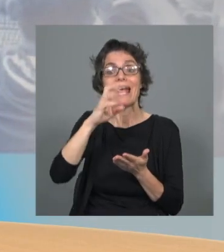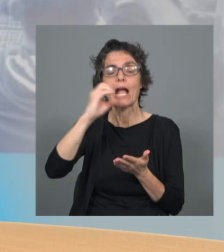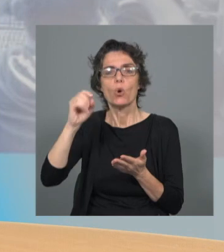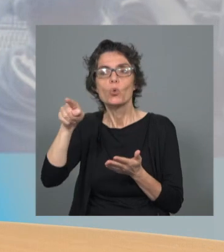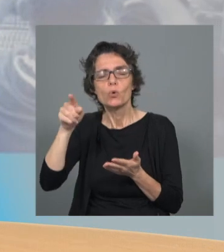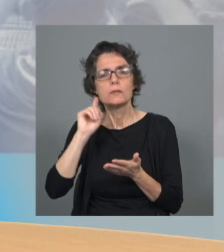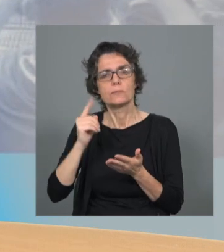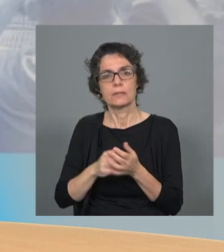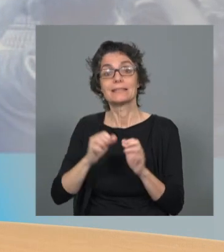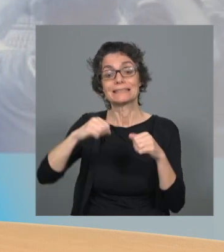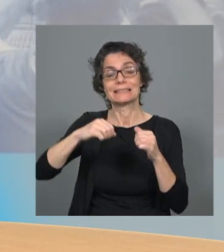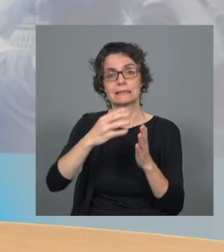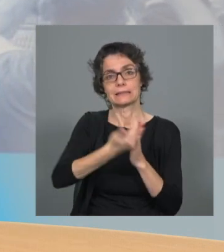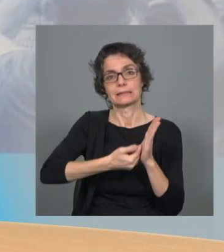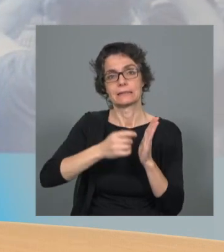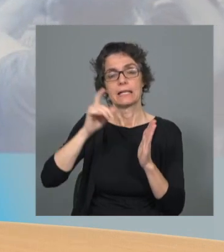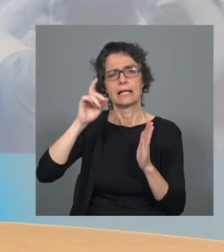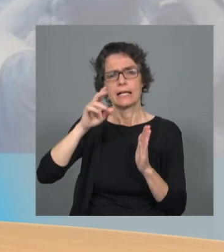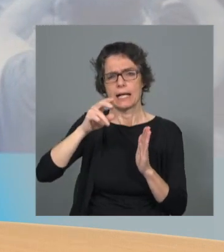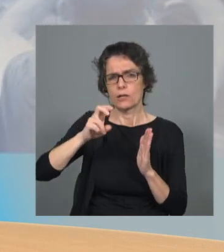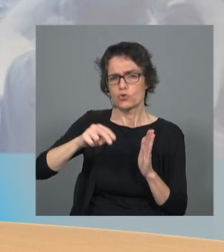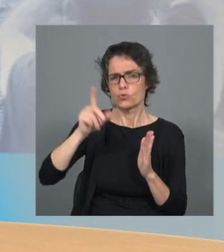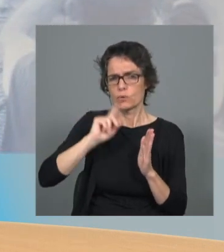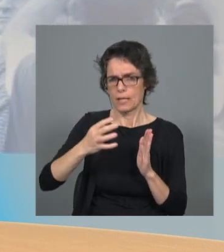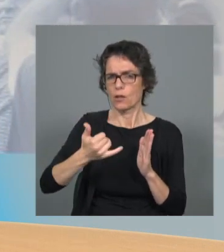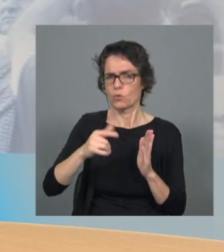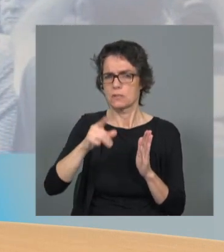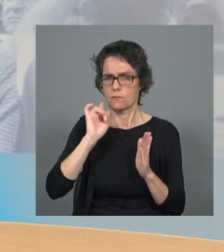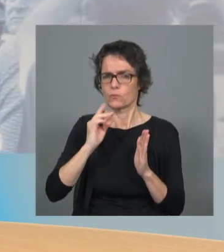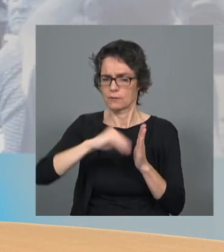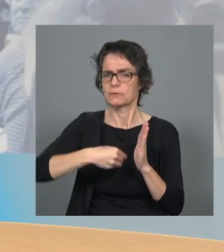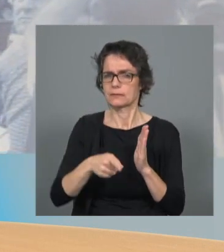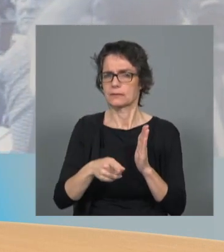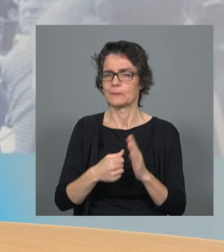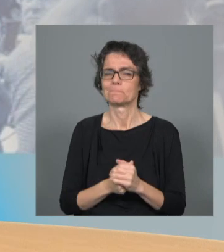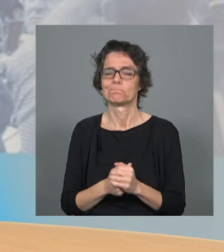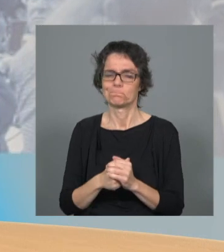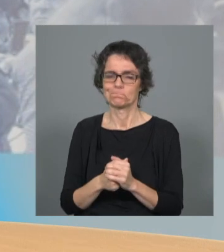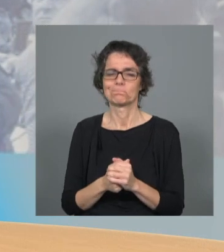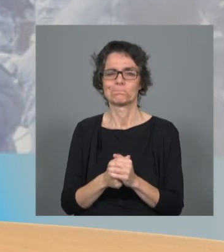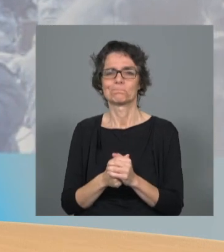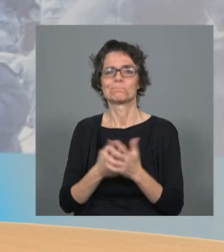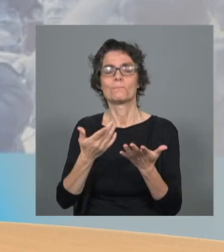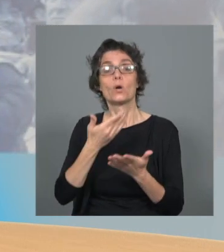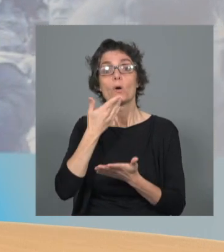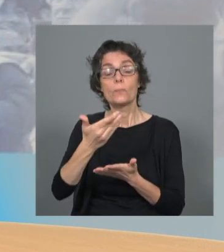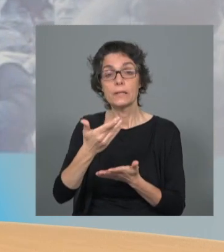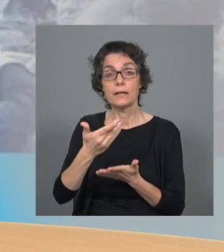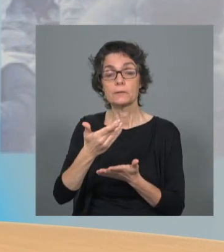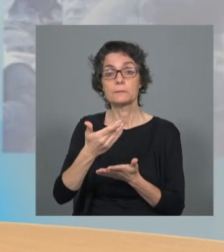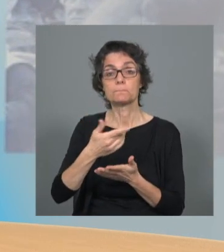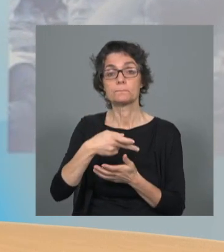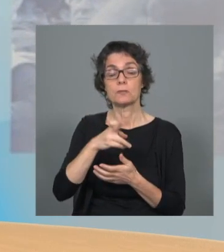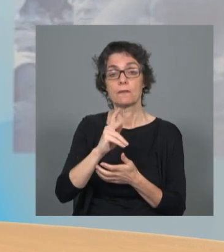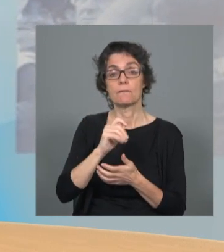dia 12 de junho, creio, pode ser de facto mais um passo importante. Frei Fabrício, eu agradeço-lhe muito ter apresentado